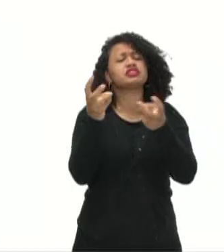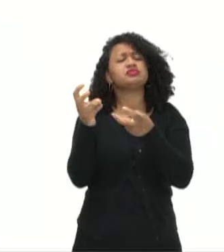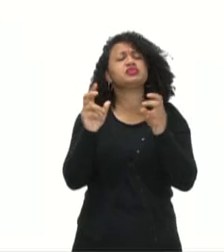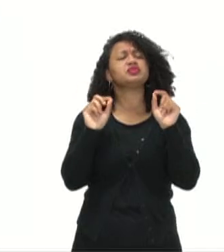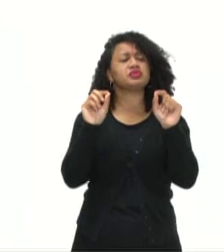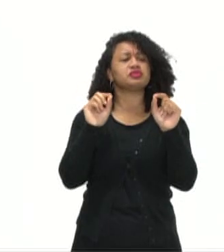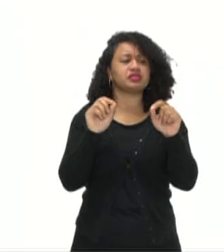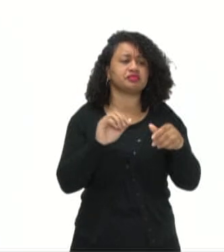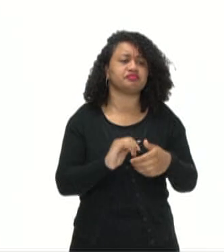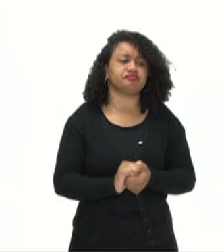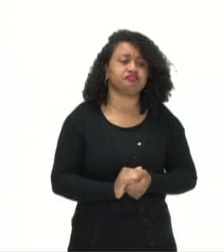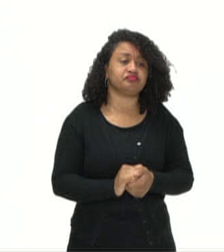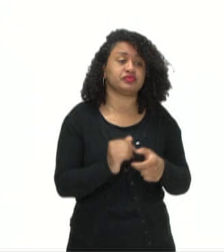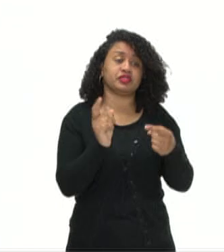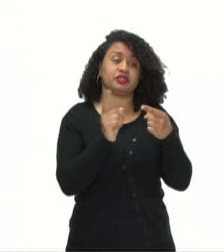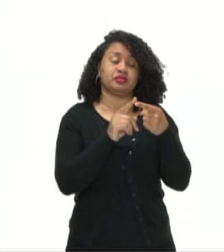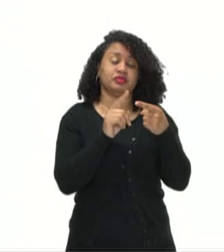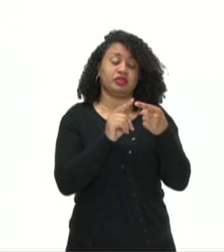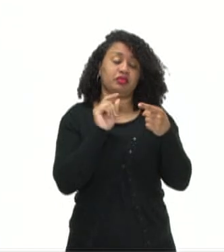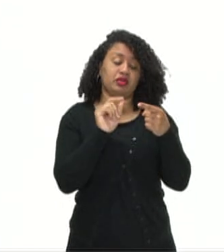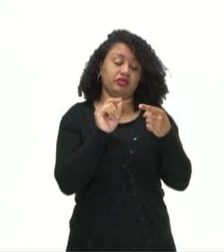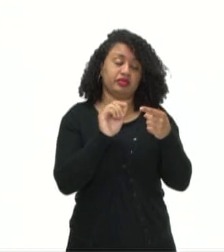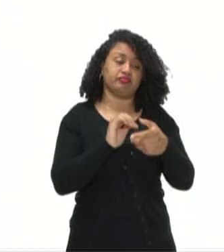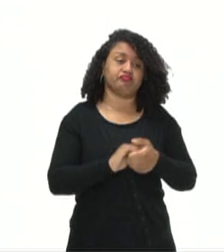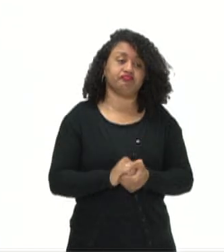observações. Primeira observação: